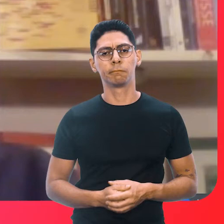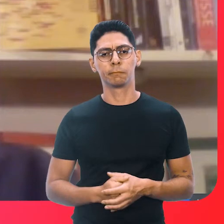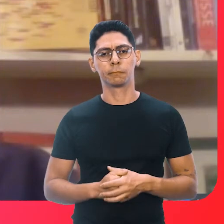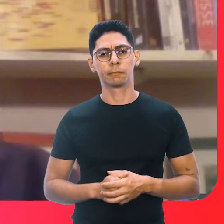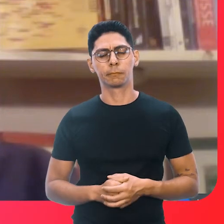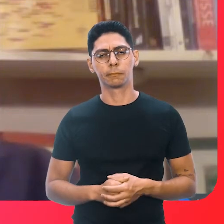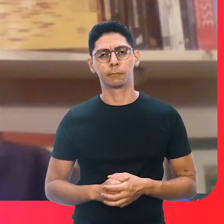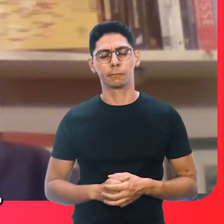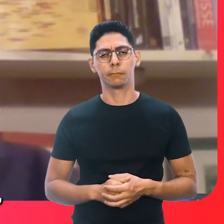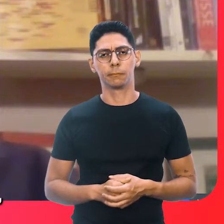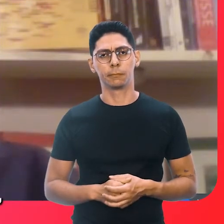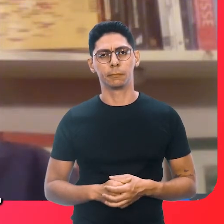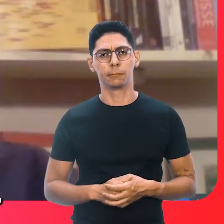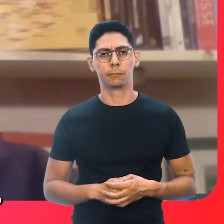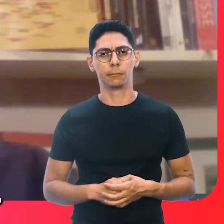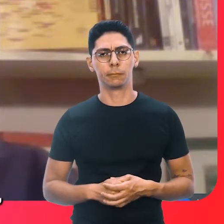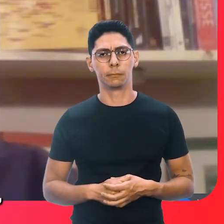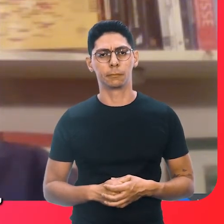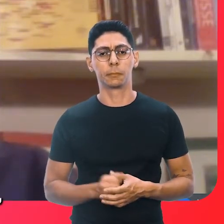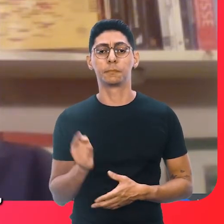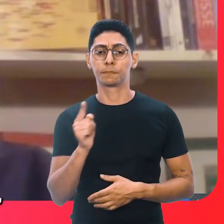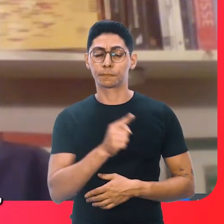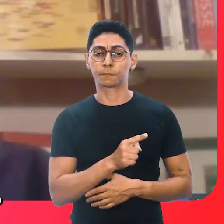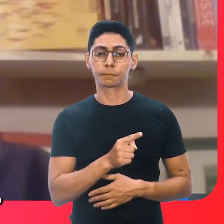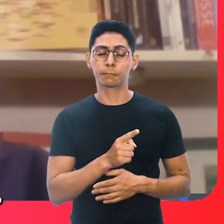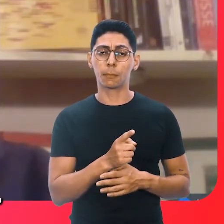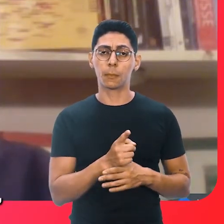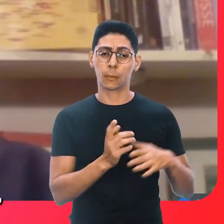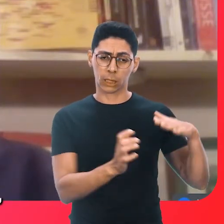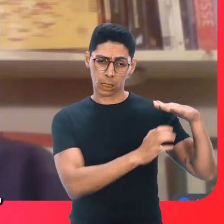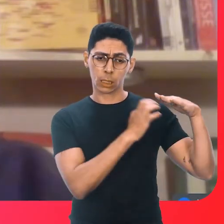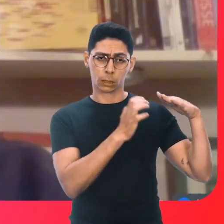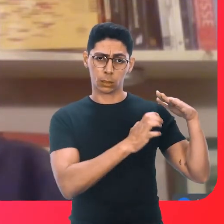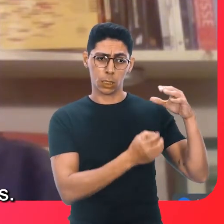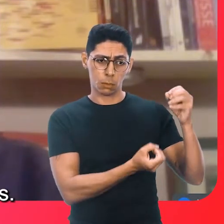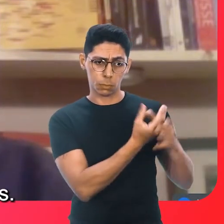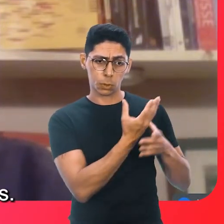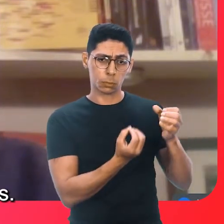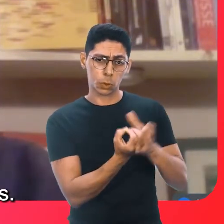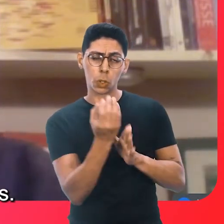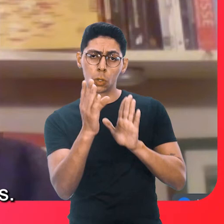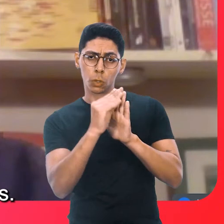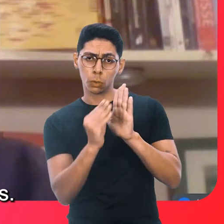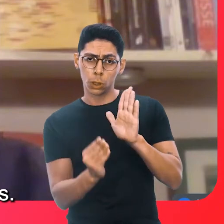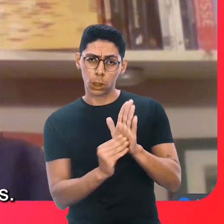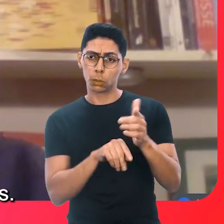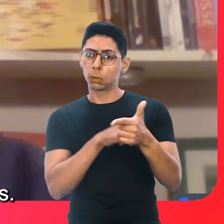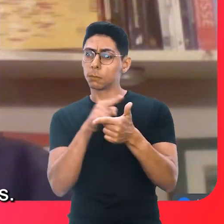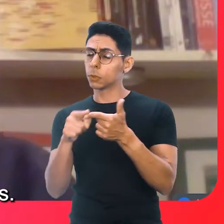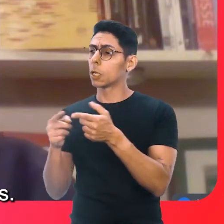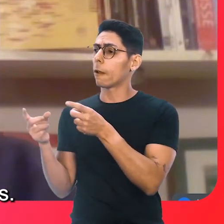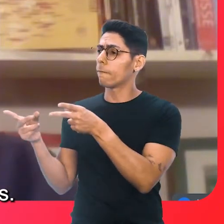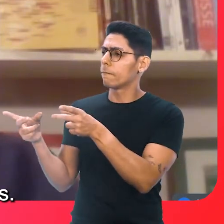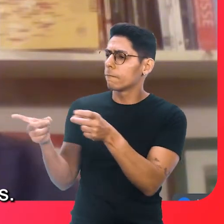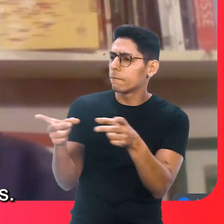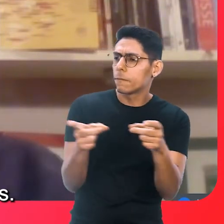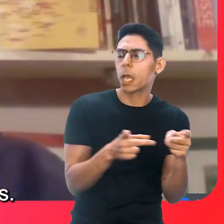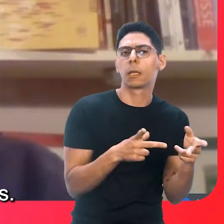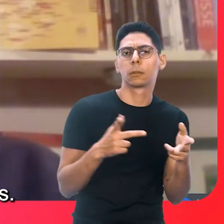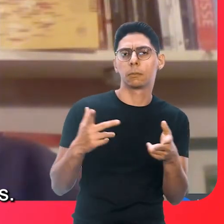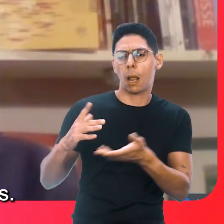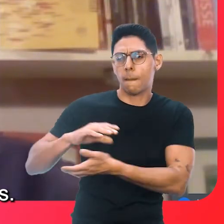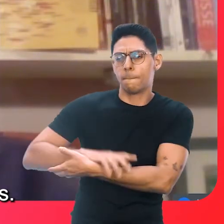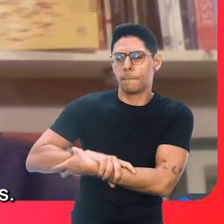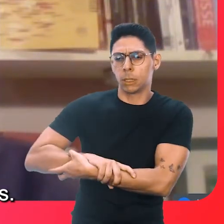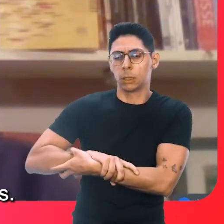durante o dia. Então, essa rádio ela produz conteúdo, ela vende para patrocinadores e